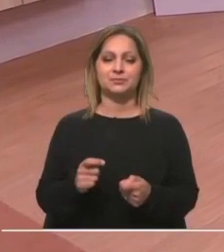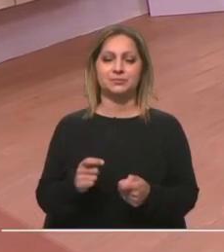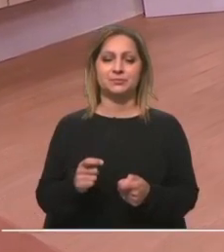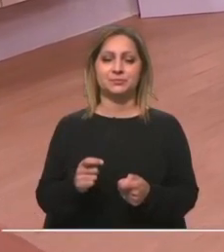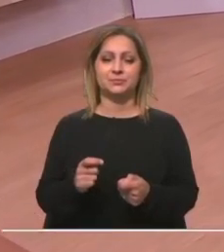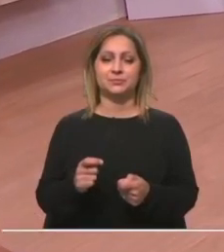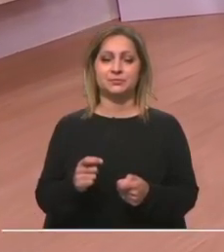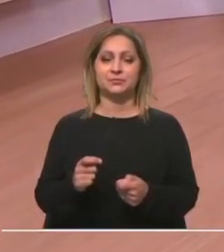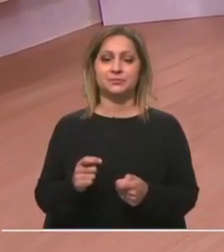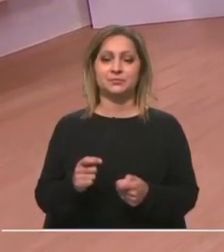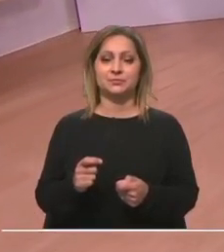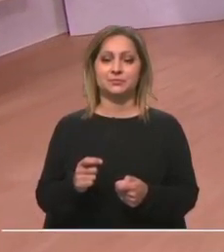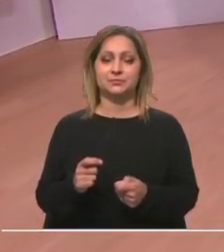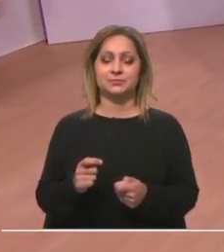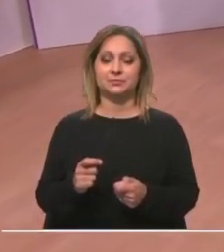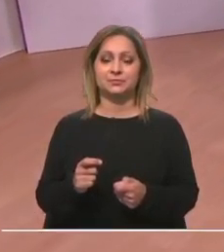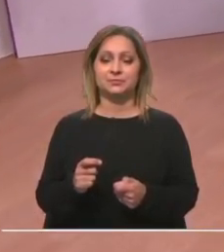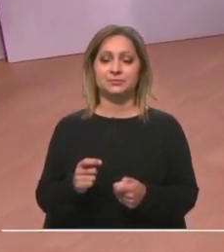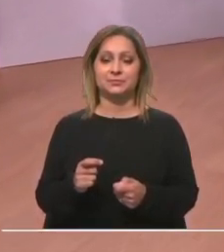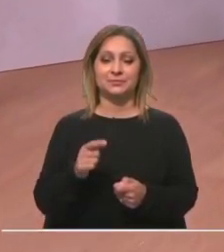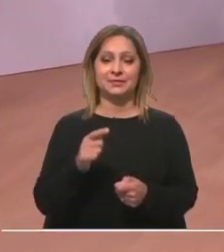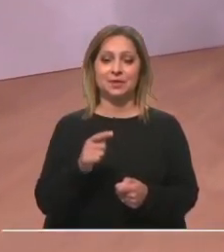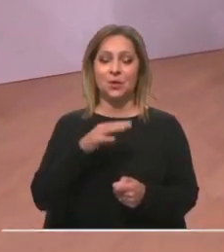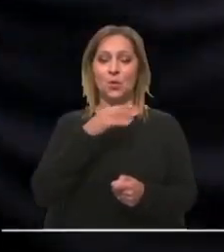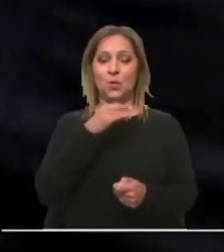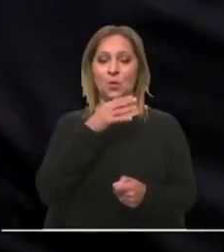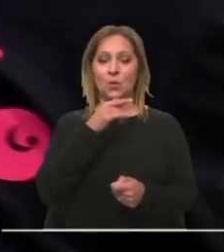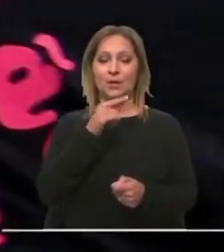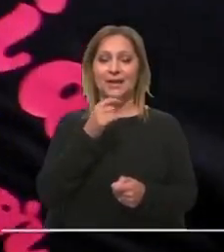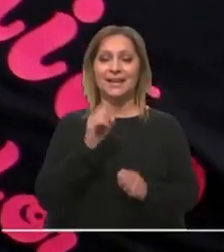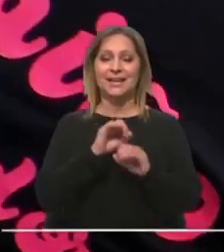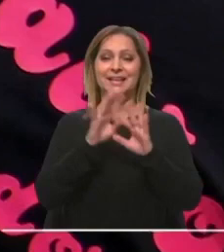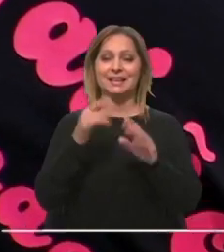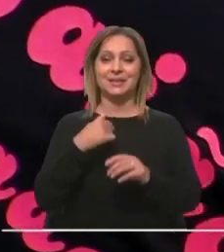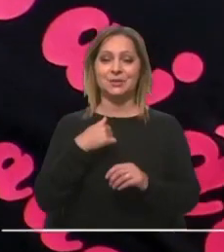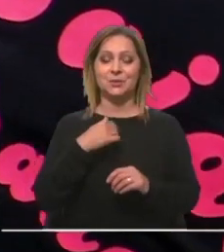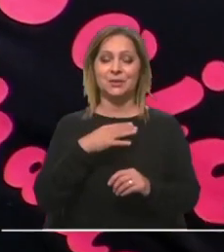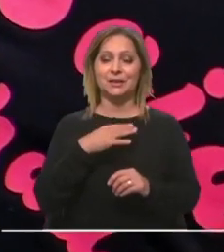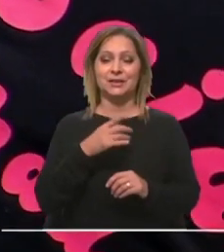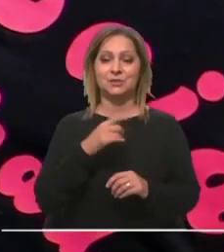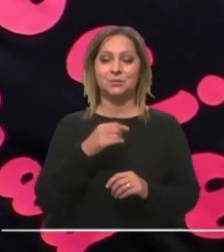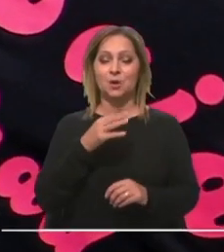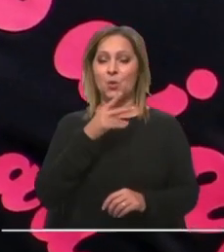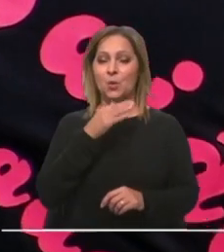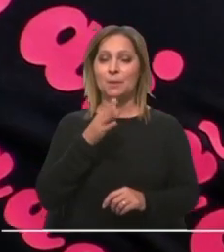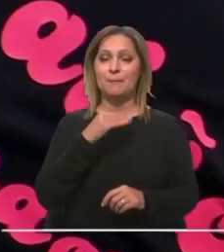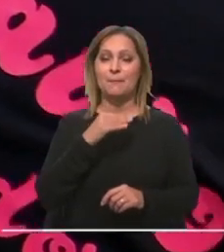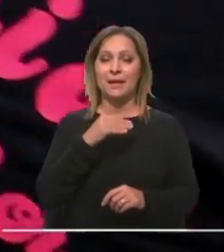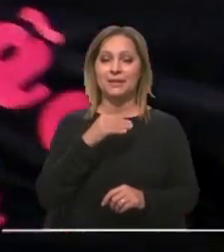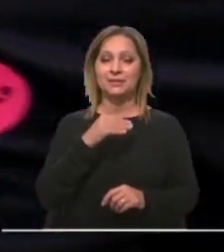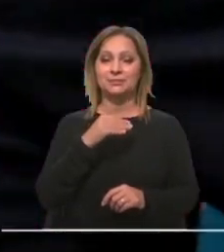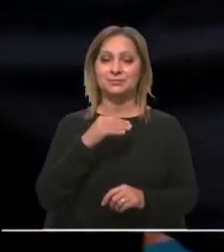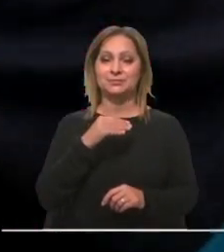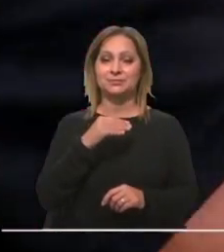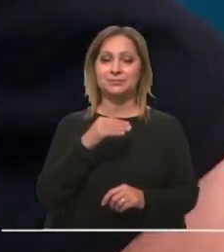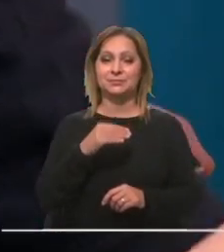mas eu queria dizer que este tom é um bocado claro para a Andreia. Eu queria ter apostado num tom mais...